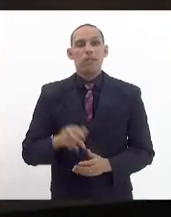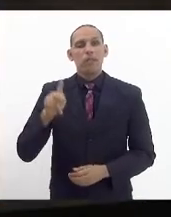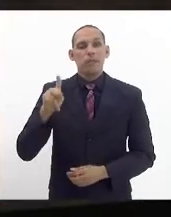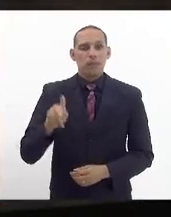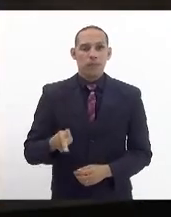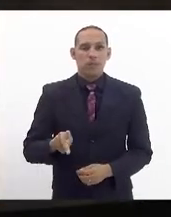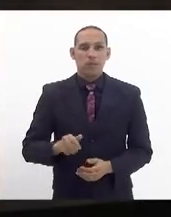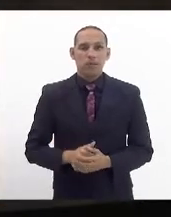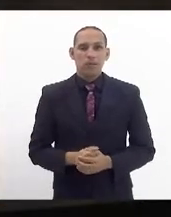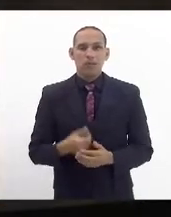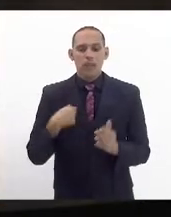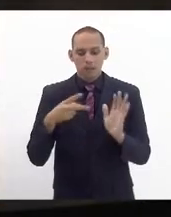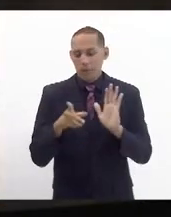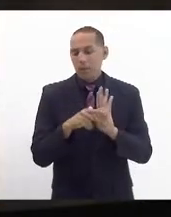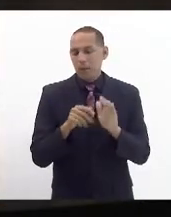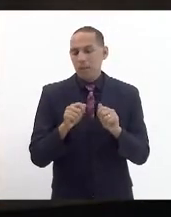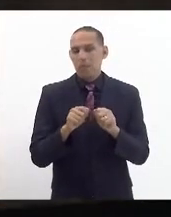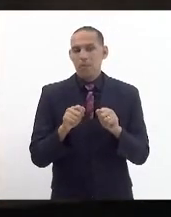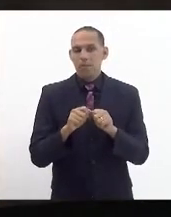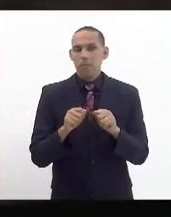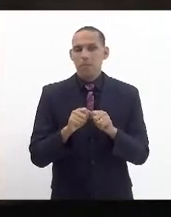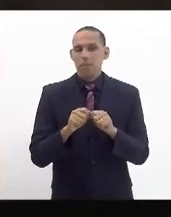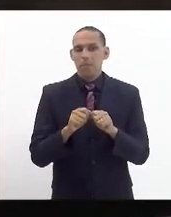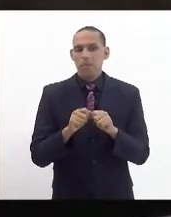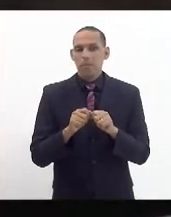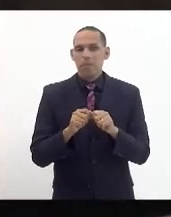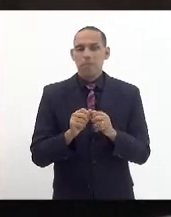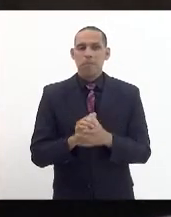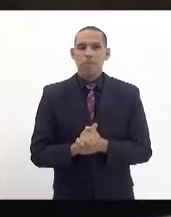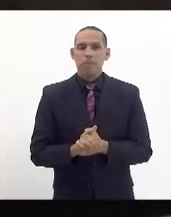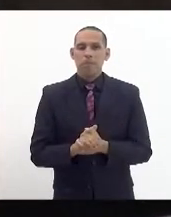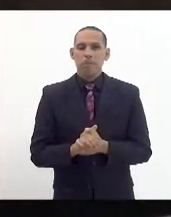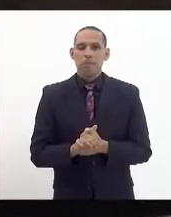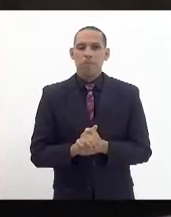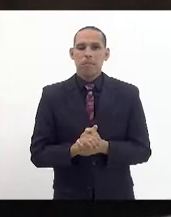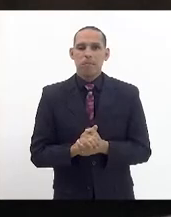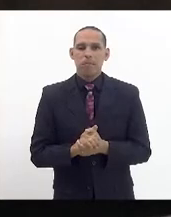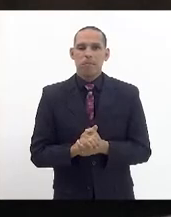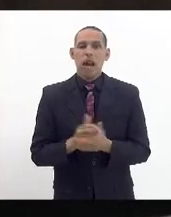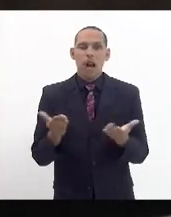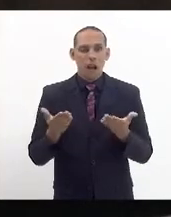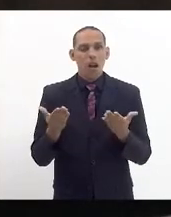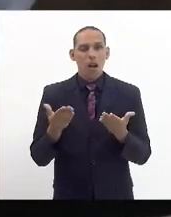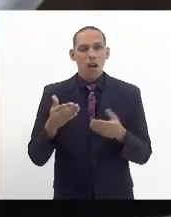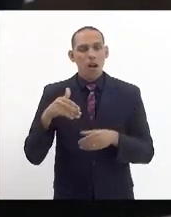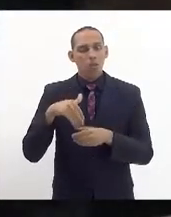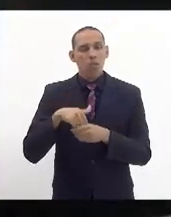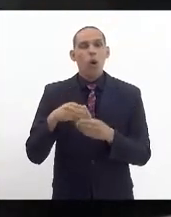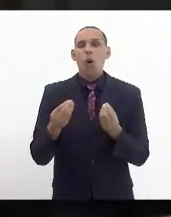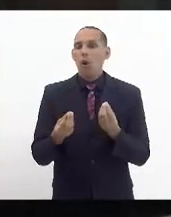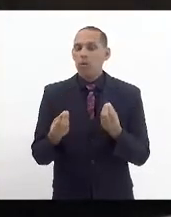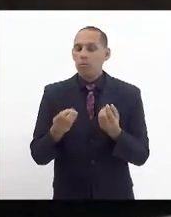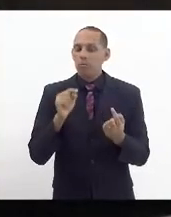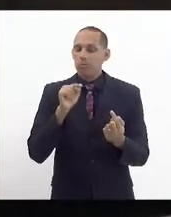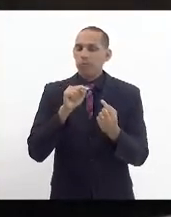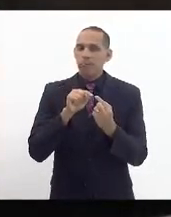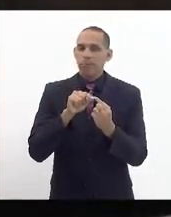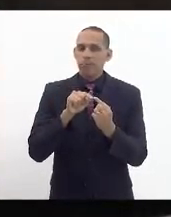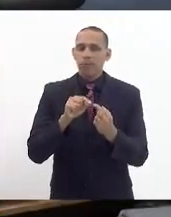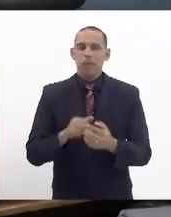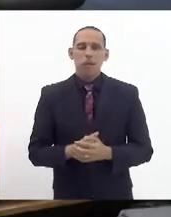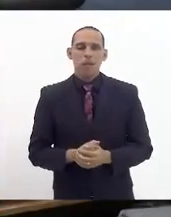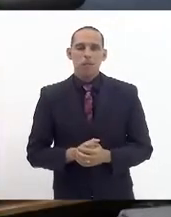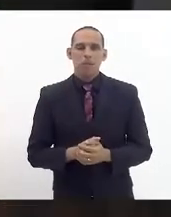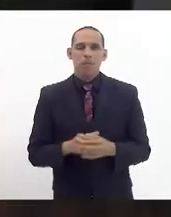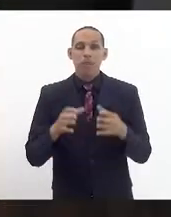Presidente, eu fiz emendas, vamos ter audiências, mas, por enquanto, o voto é no mérito favorável.